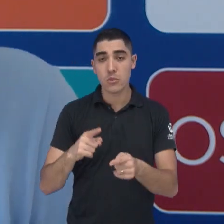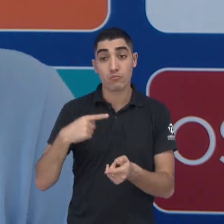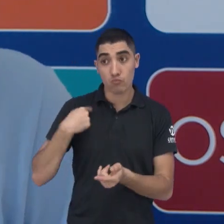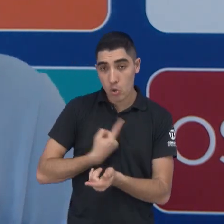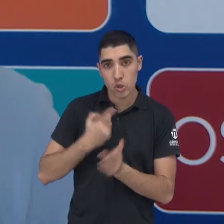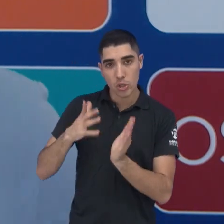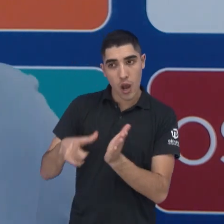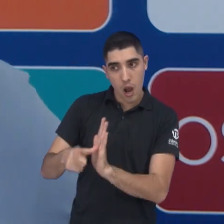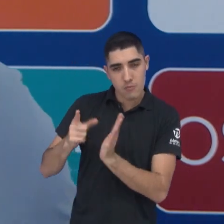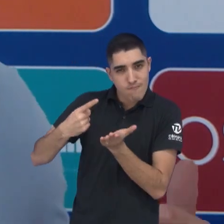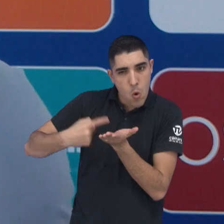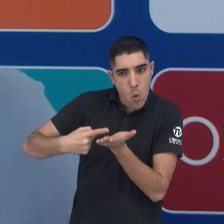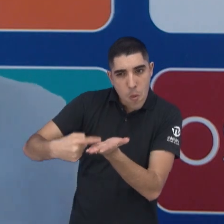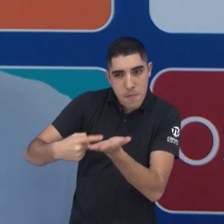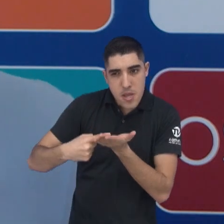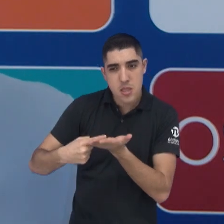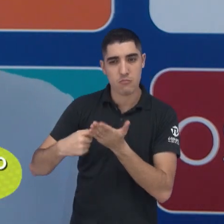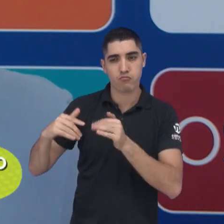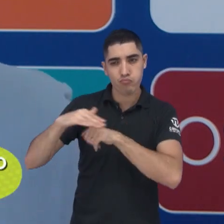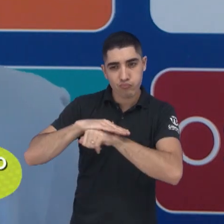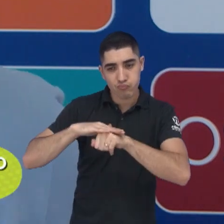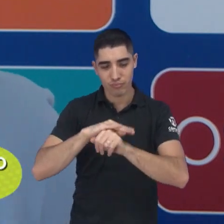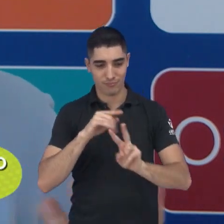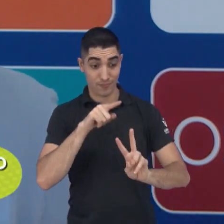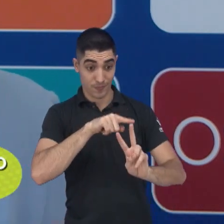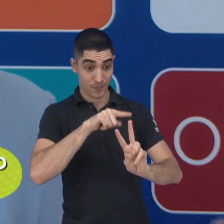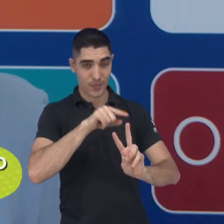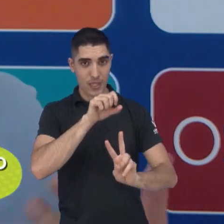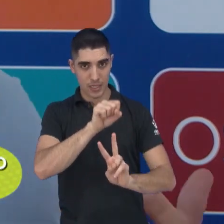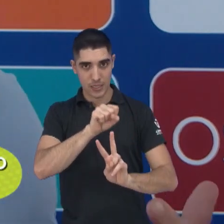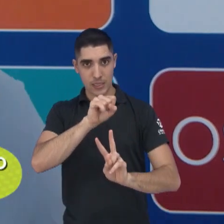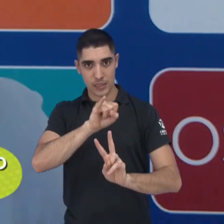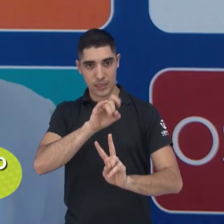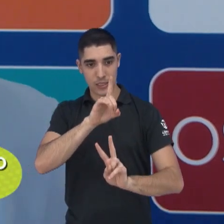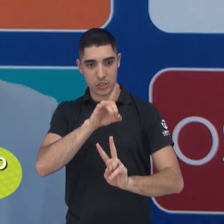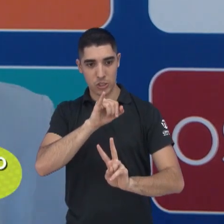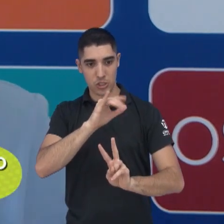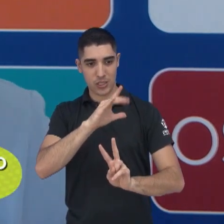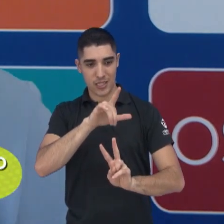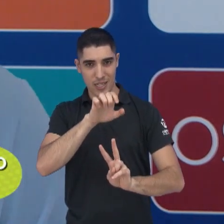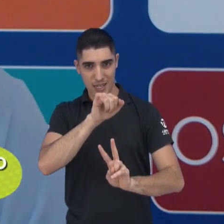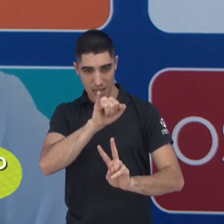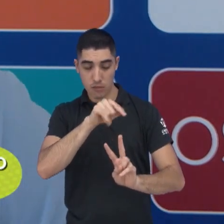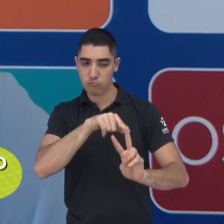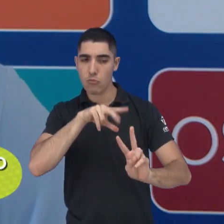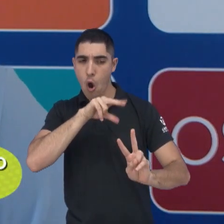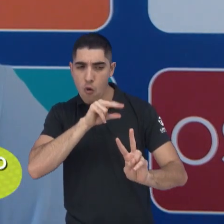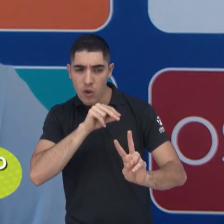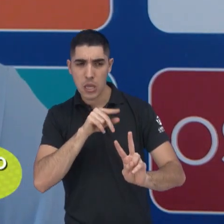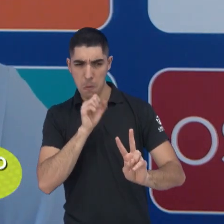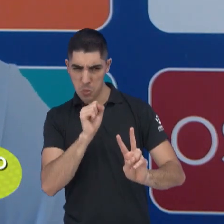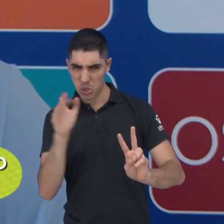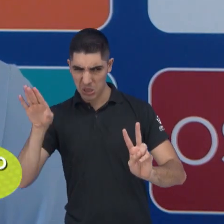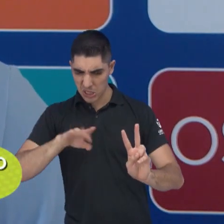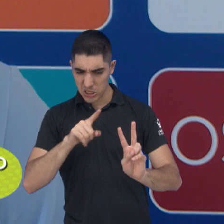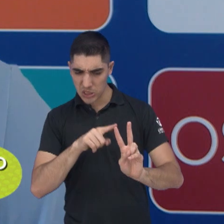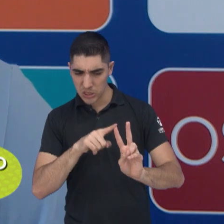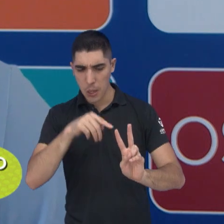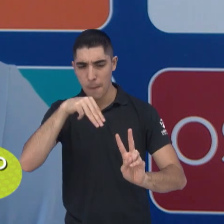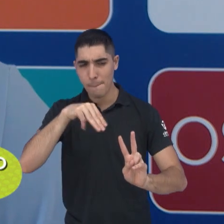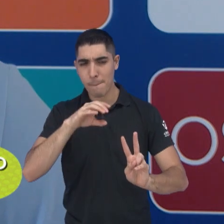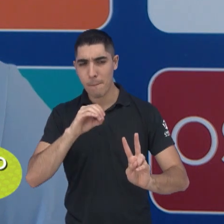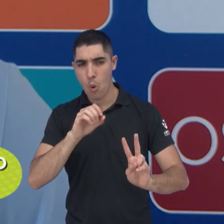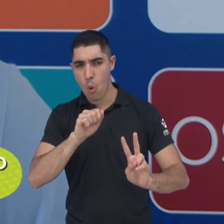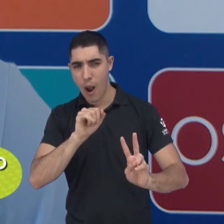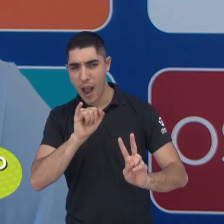conversas, mas quando nós conversamos com o Sid Clay, a gente conversou sobre o nome do Moacir, né, que era um profissional que nós entendíamos que